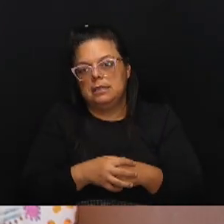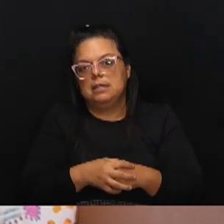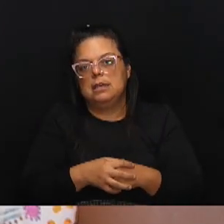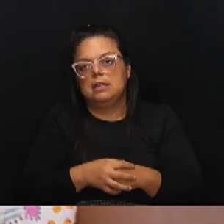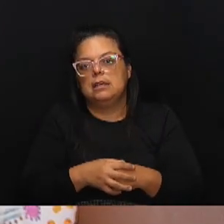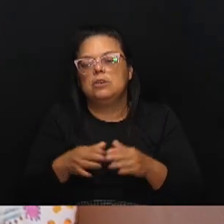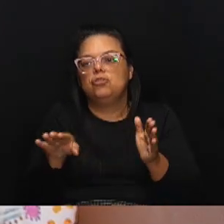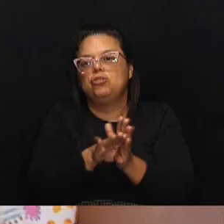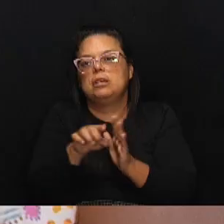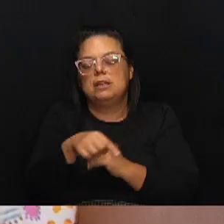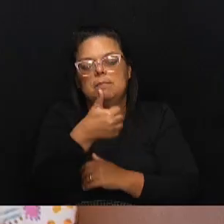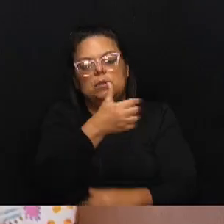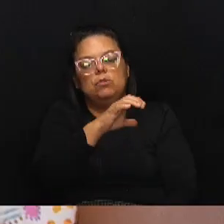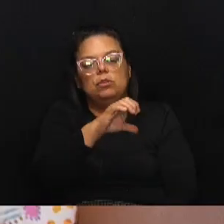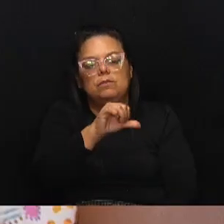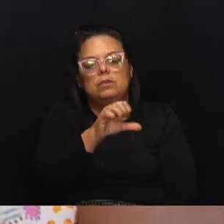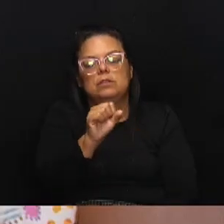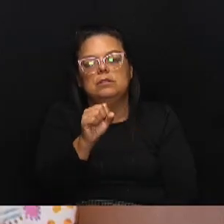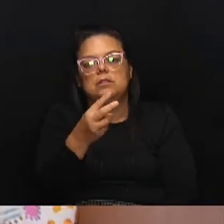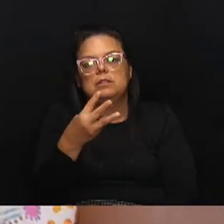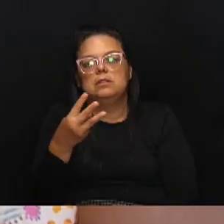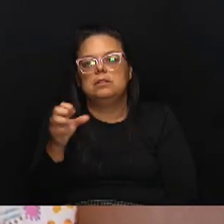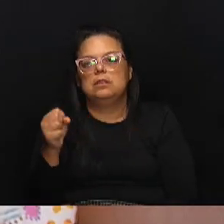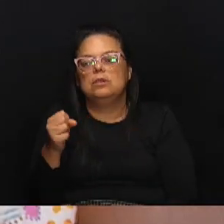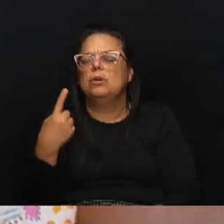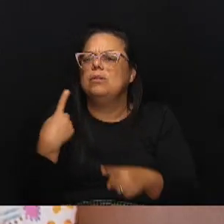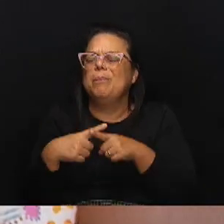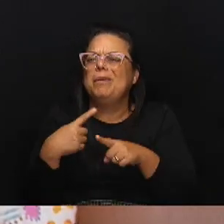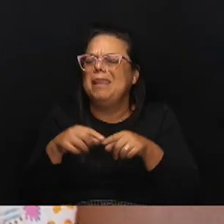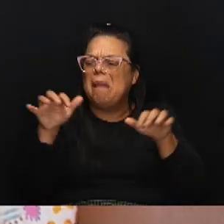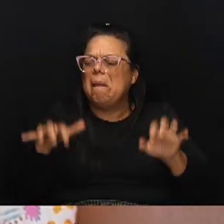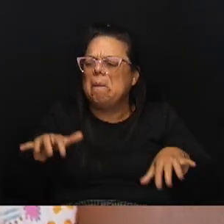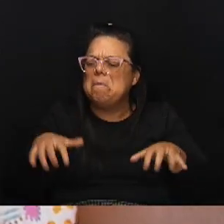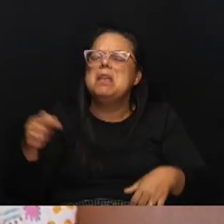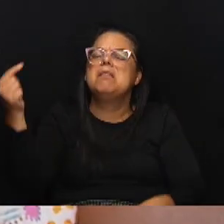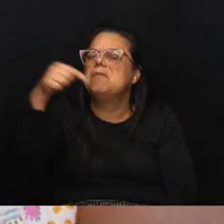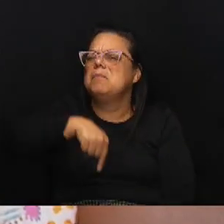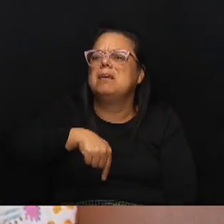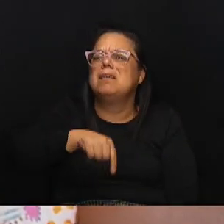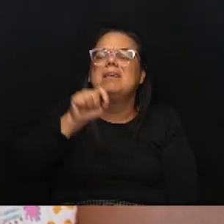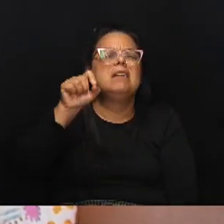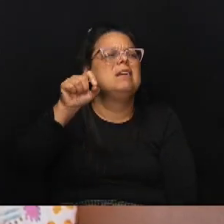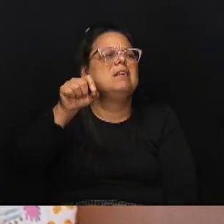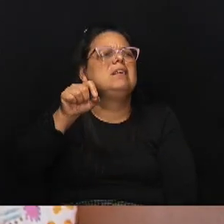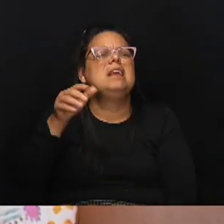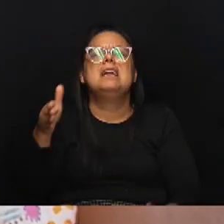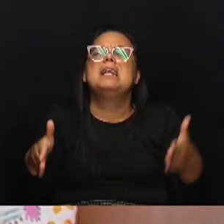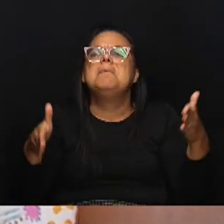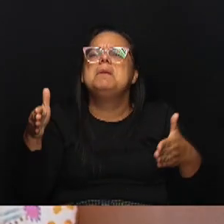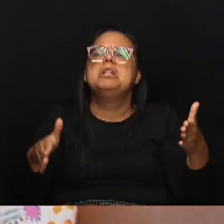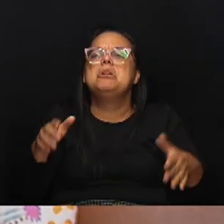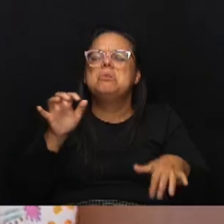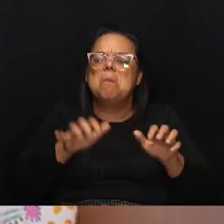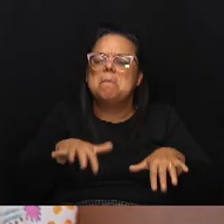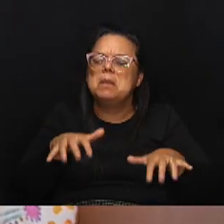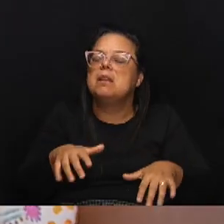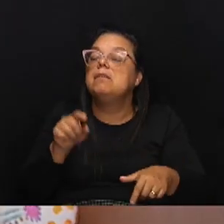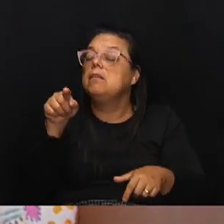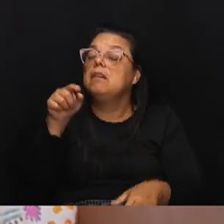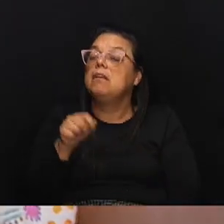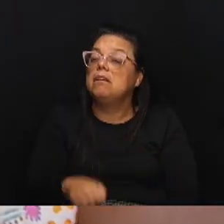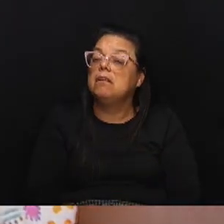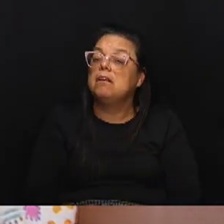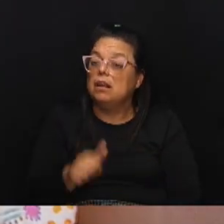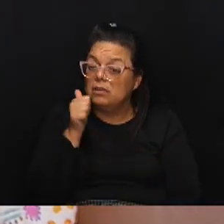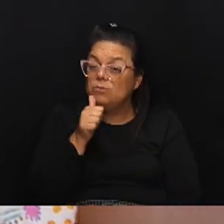só chega aqui em 1838. Mas por que vem piano para cá? Quem toca piano nessa época? As mulheres,